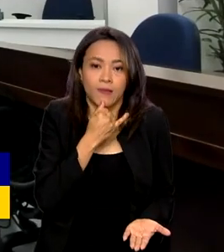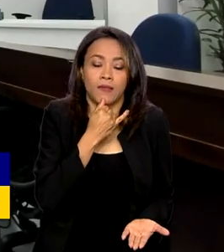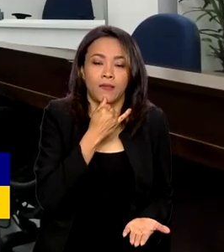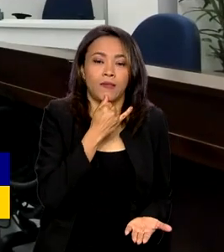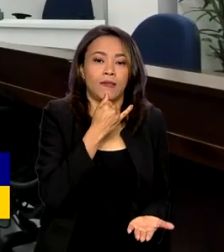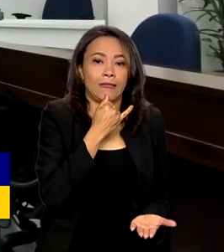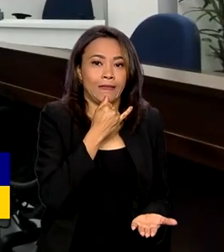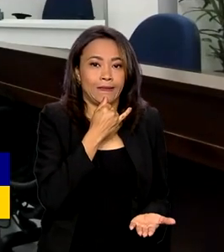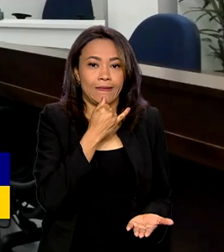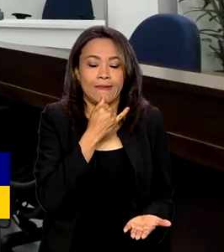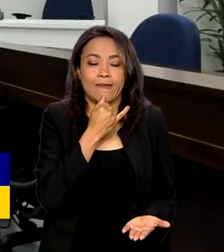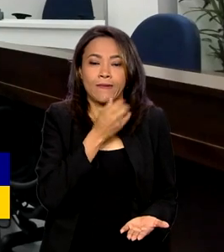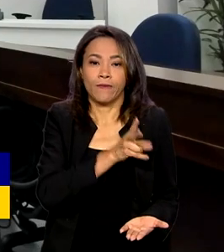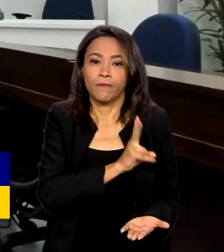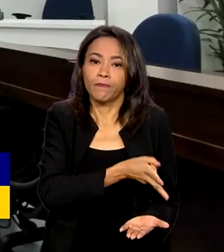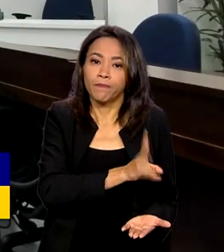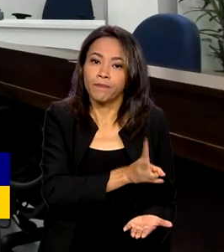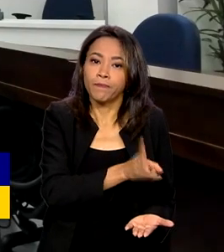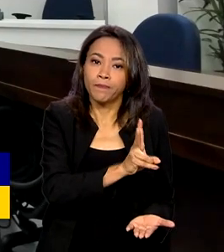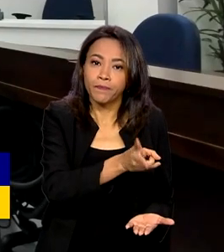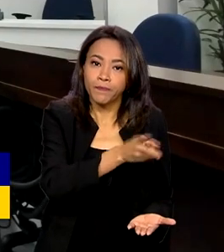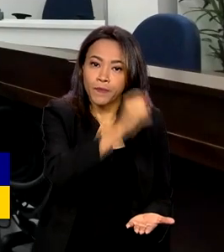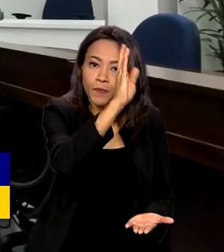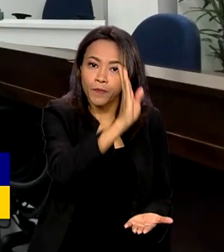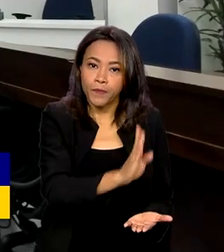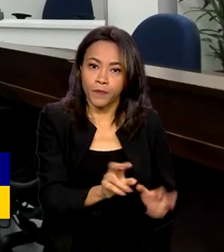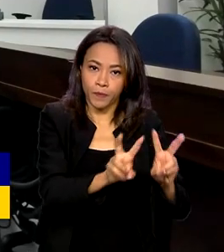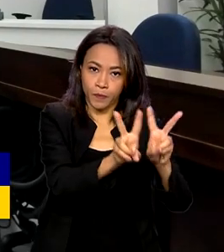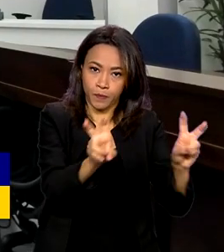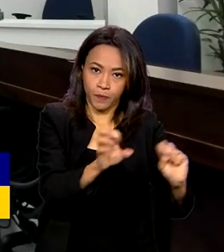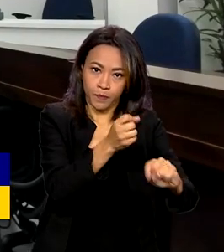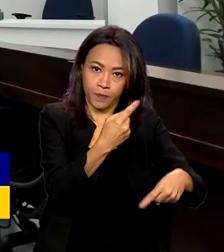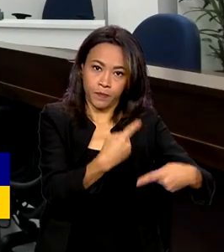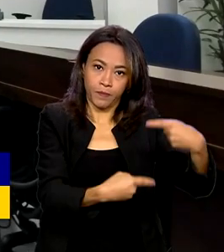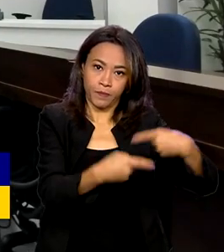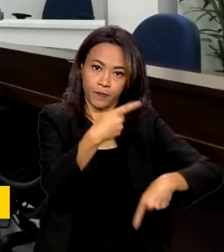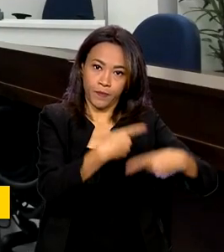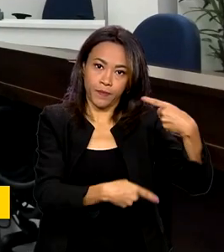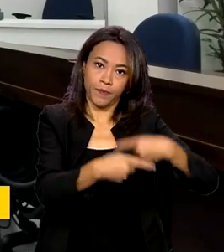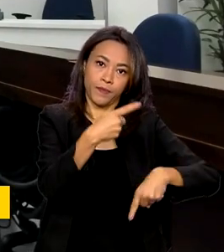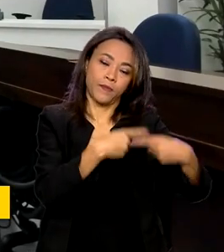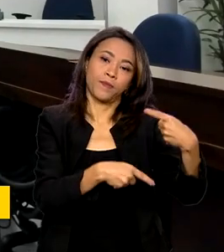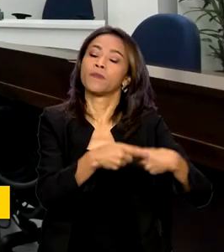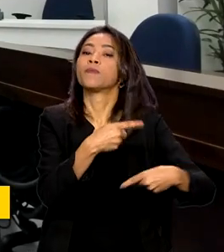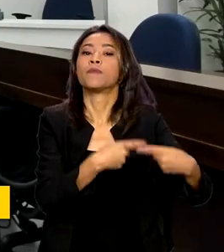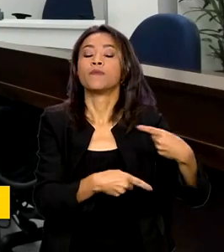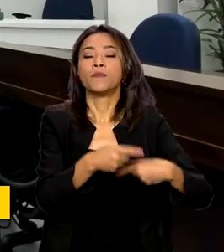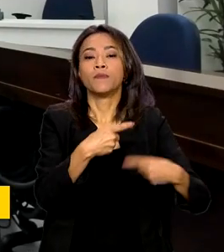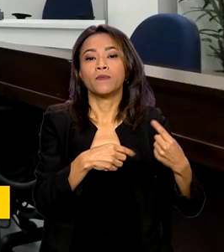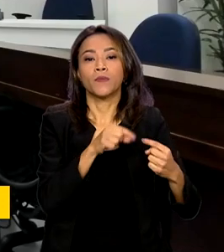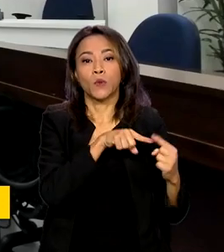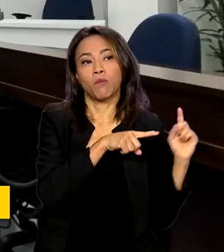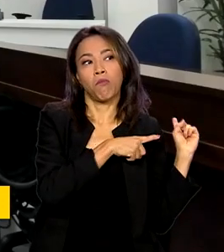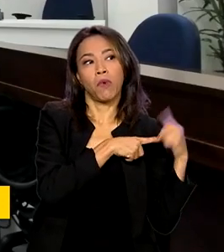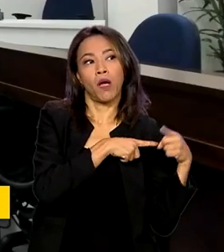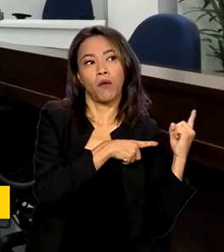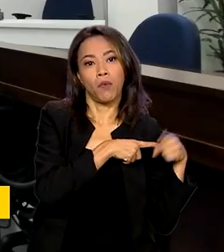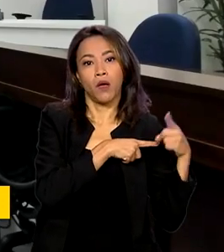se persiste no Brasil com as políticas determinada pela pelo Banco